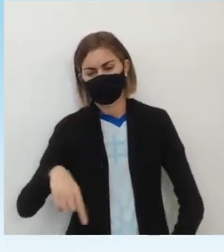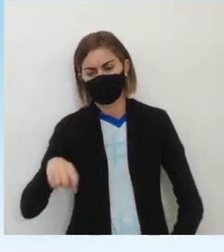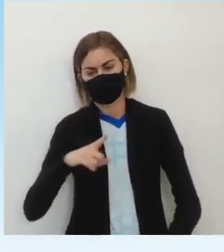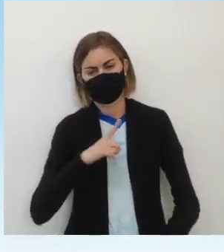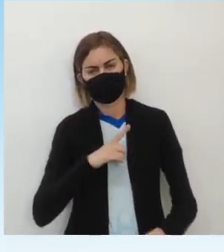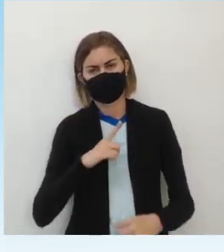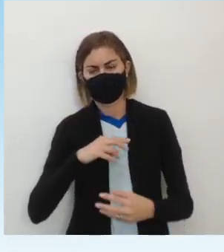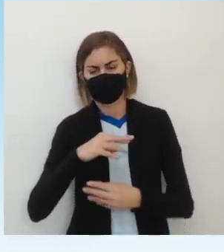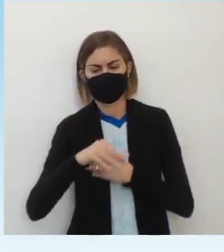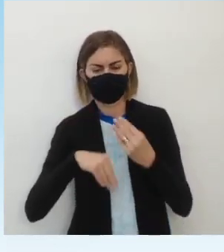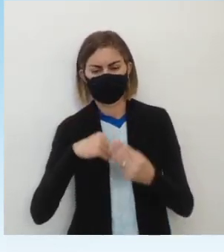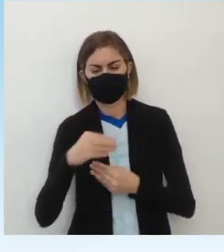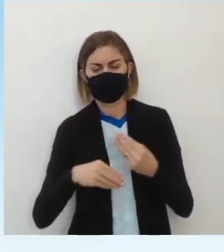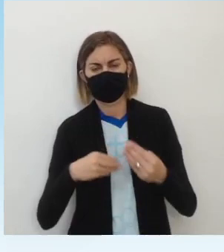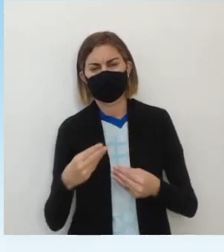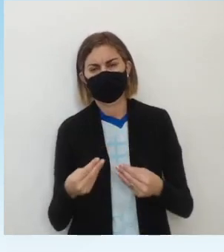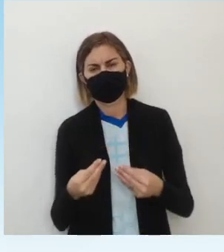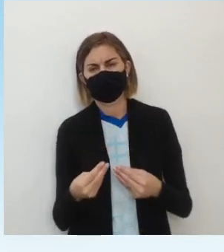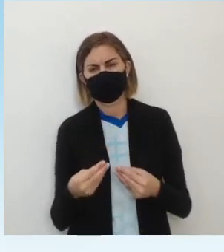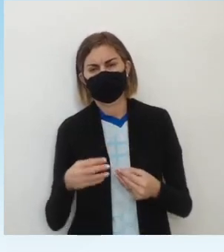temos é uma reação, gente, de